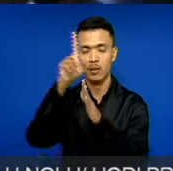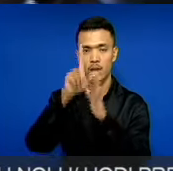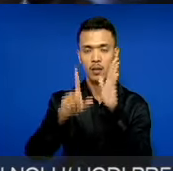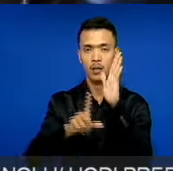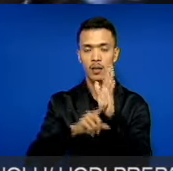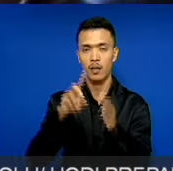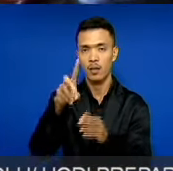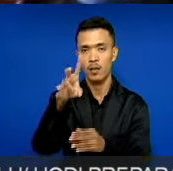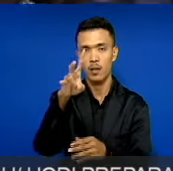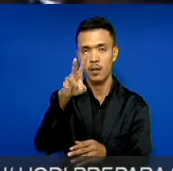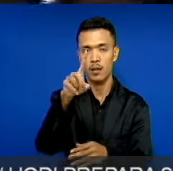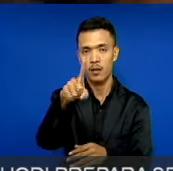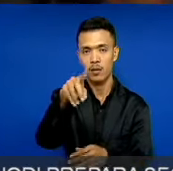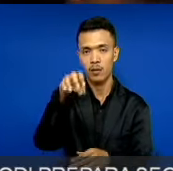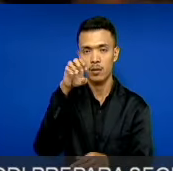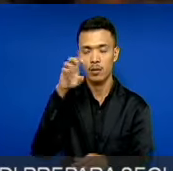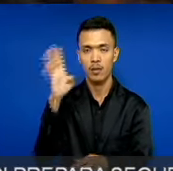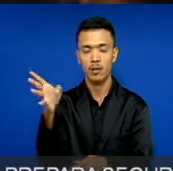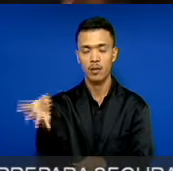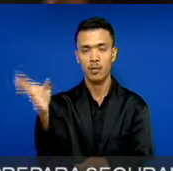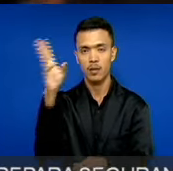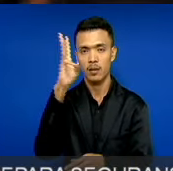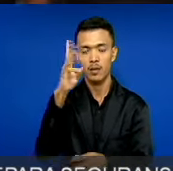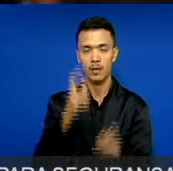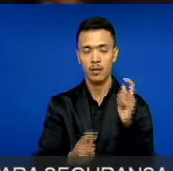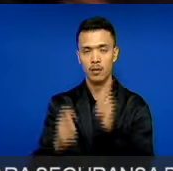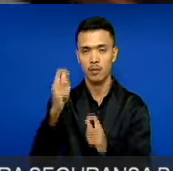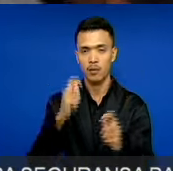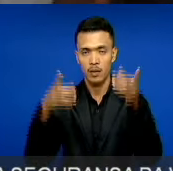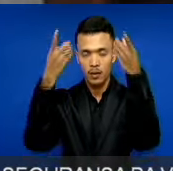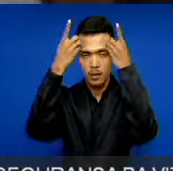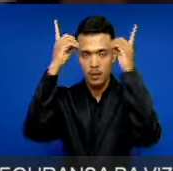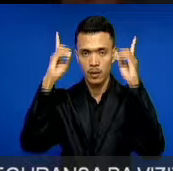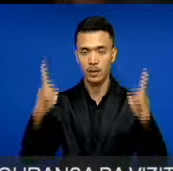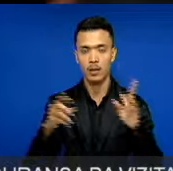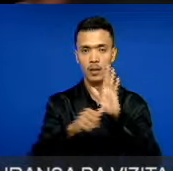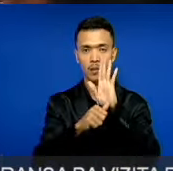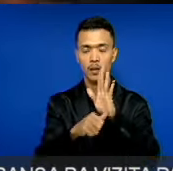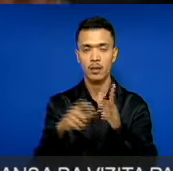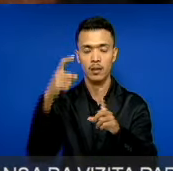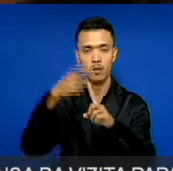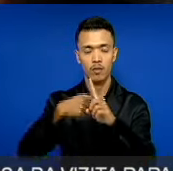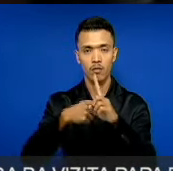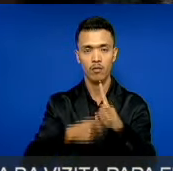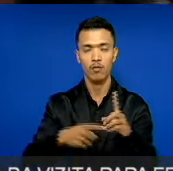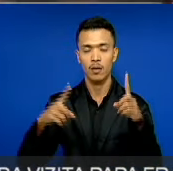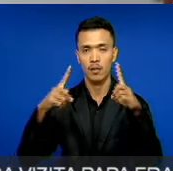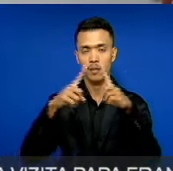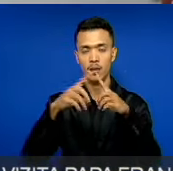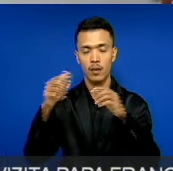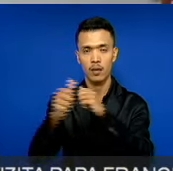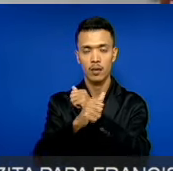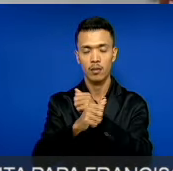Penal Atusida Hatnulu Resineng. Tribunal aplica medidas coação à apresentação periódico ba